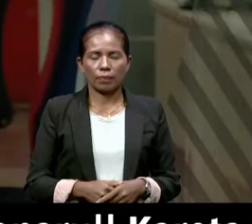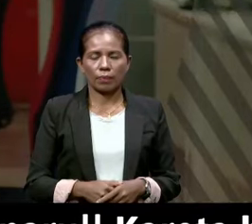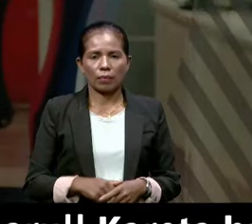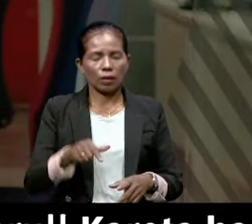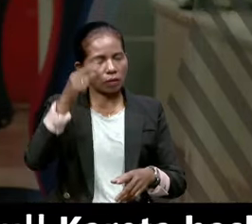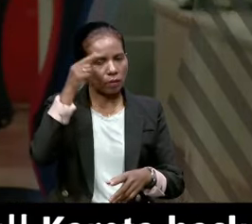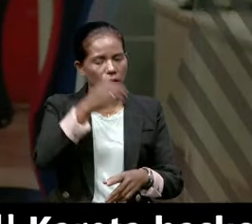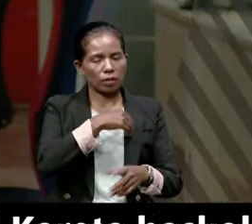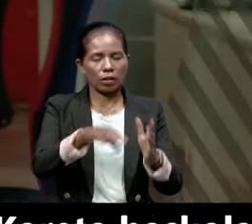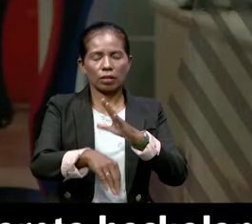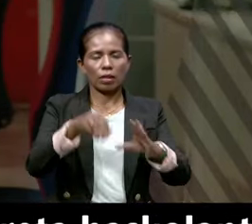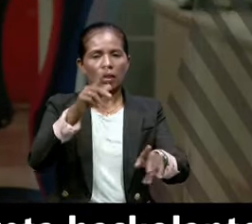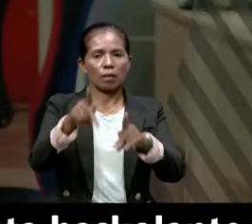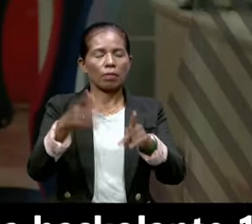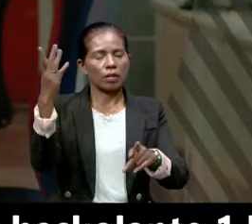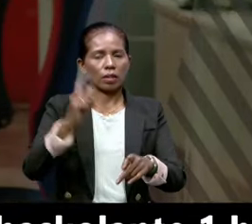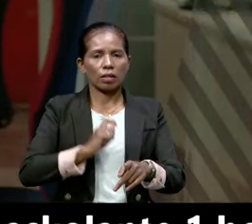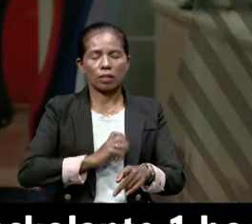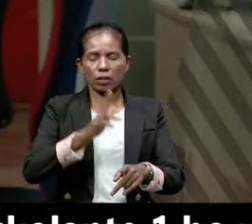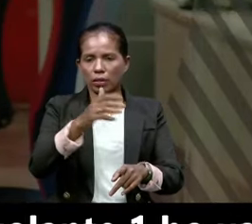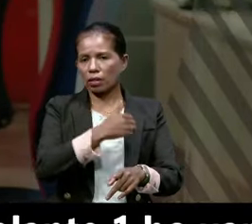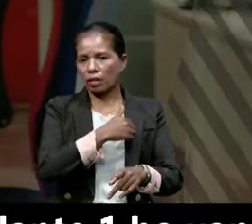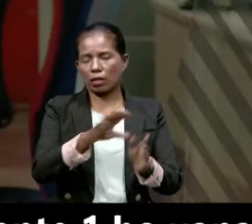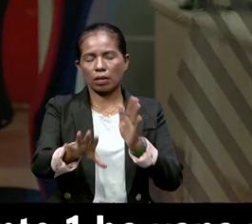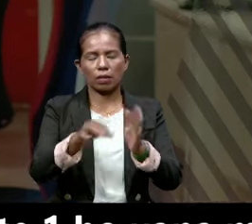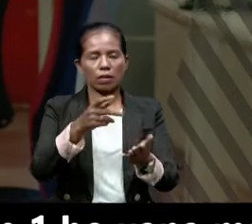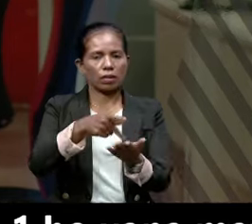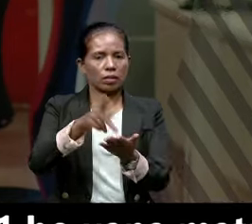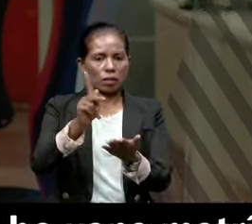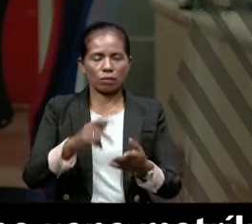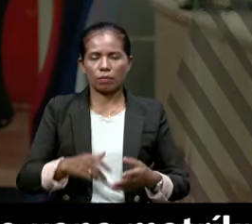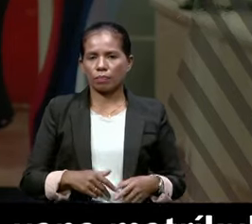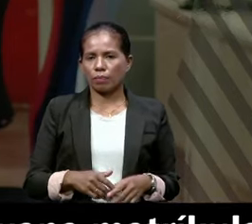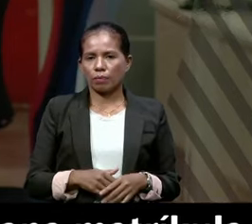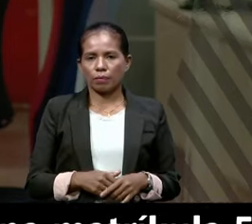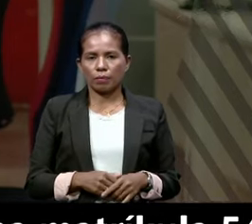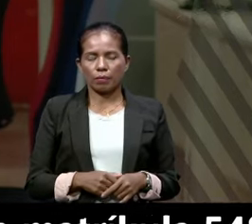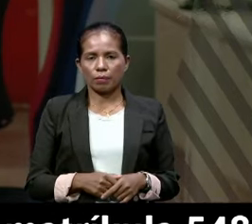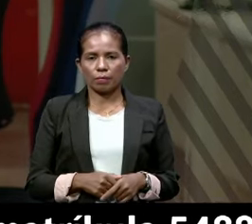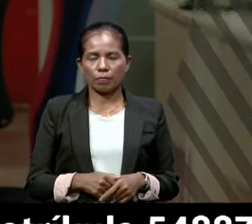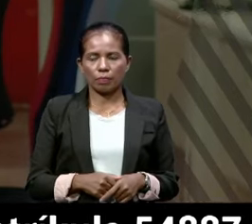Governo se deu com a sua comunidade e a taxa de tolo, também se deu e a compensação.